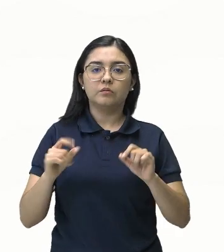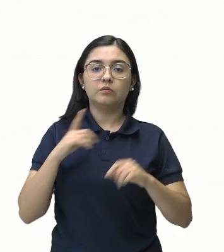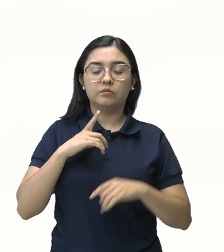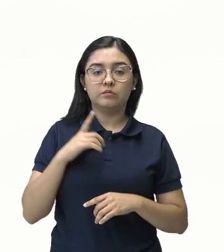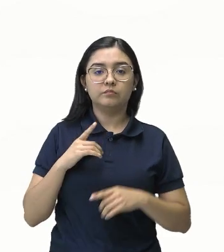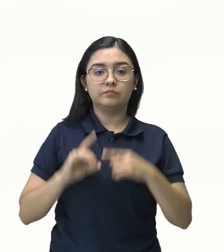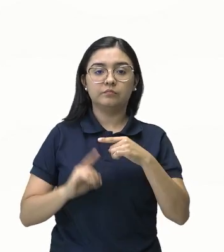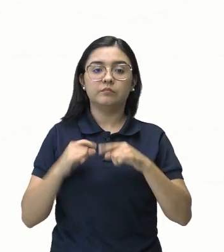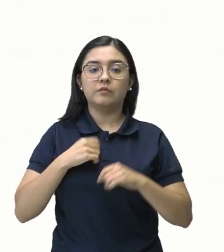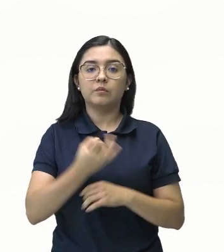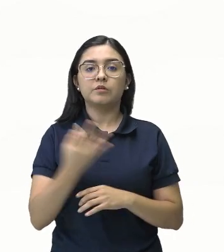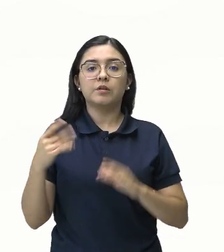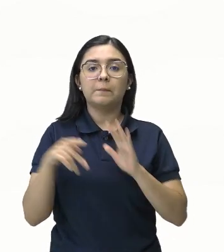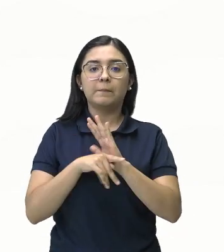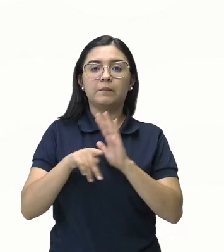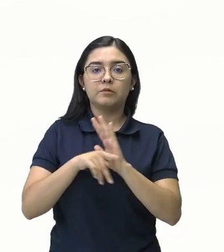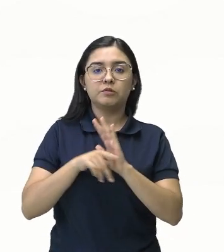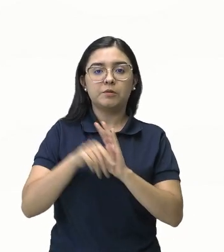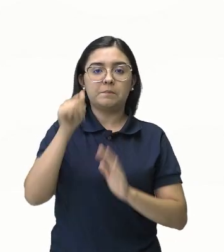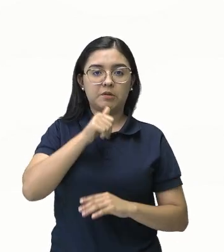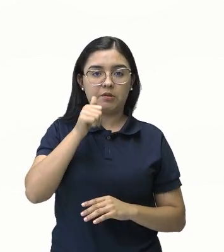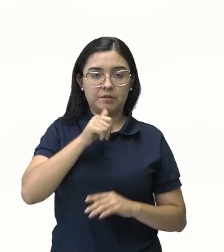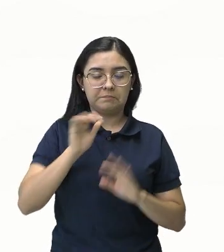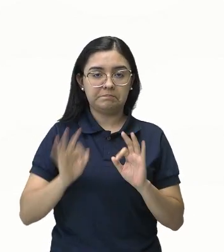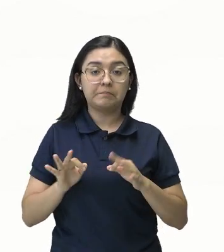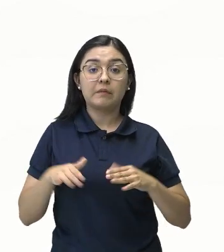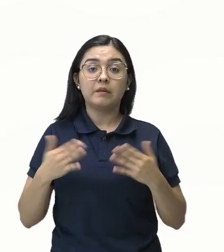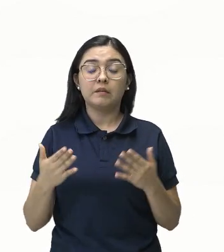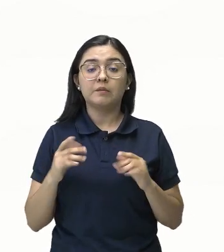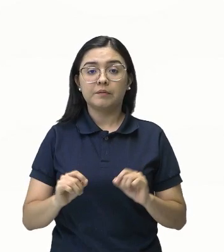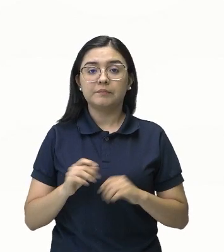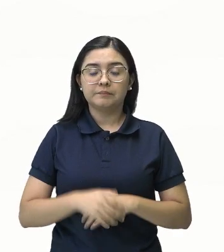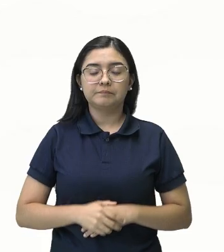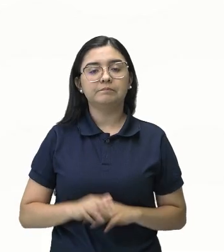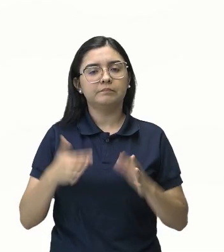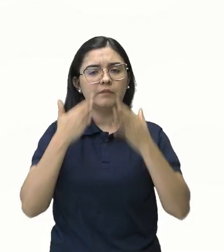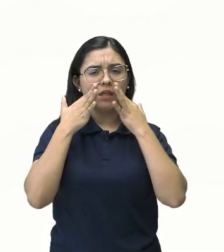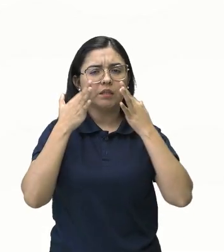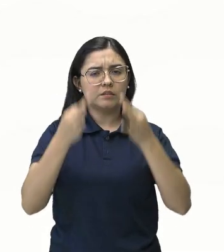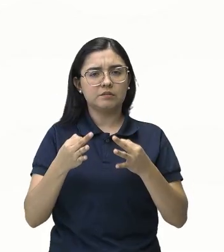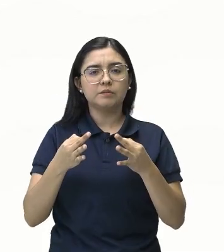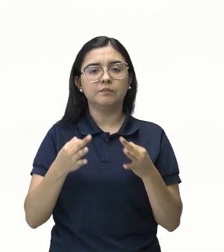de meninas. Tá? Então, prestar bem